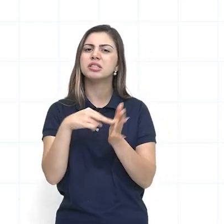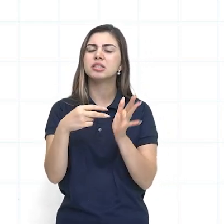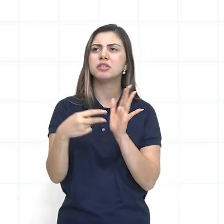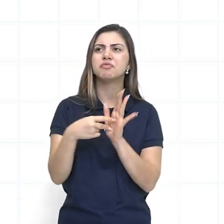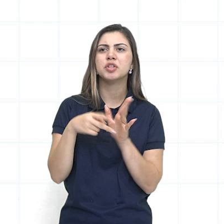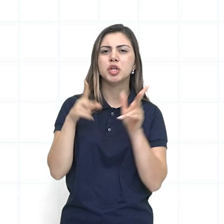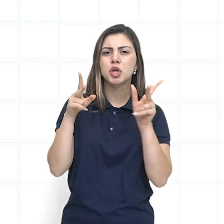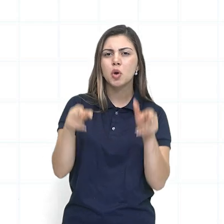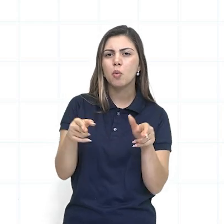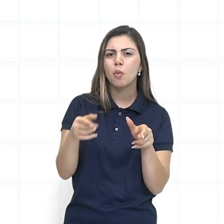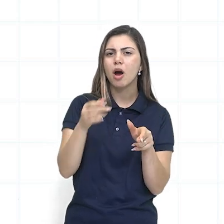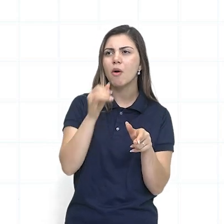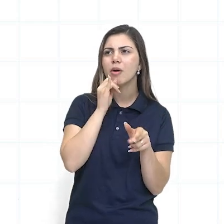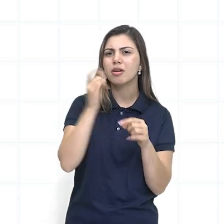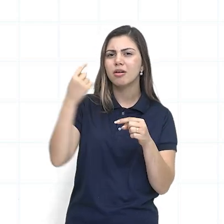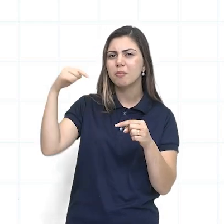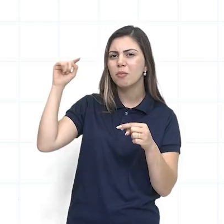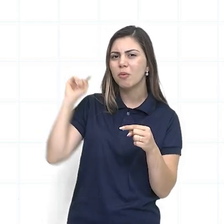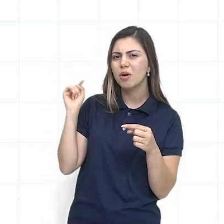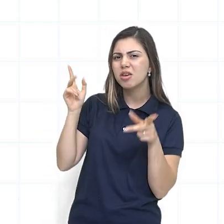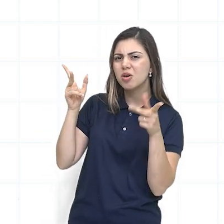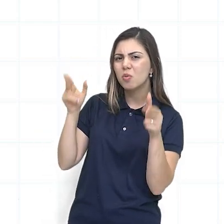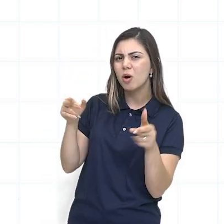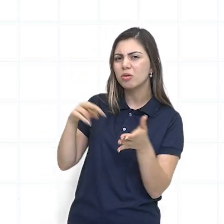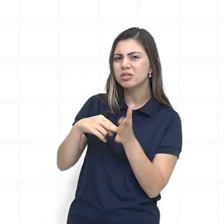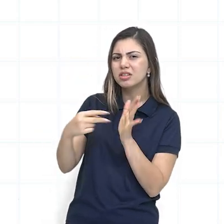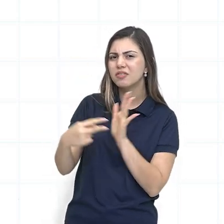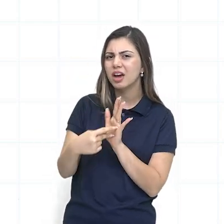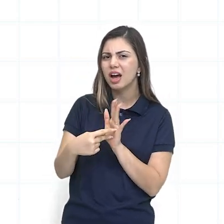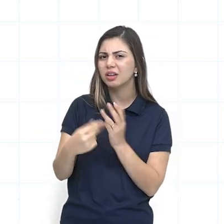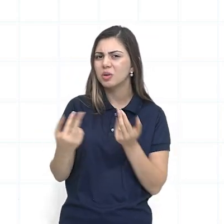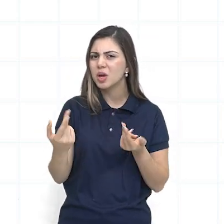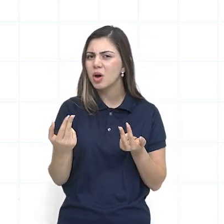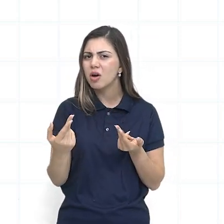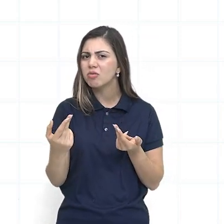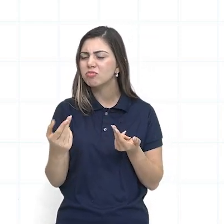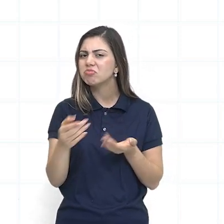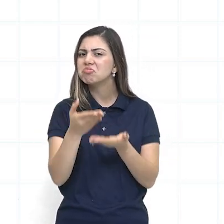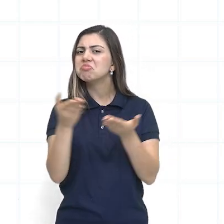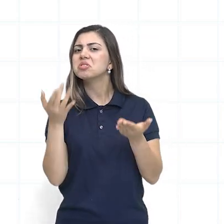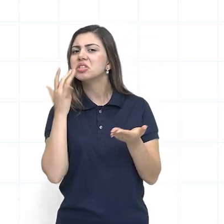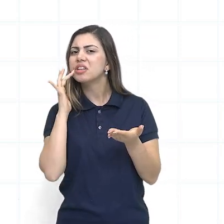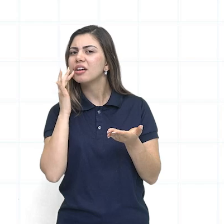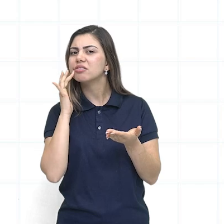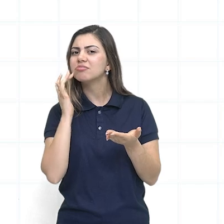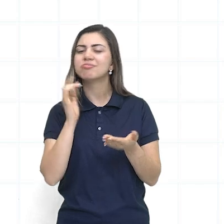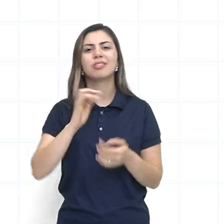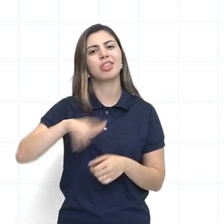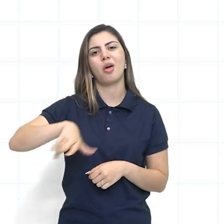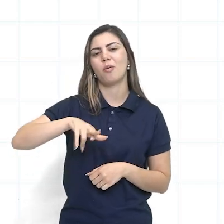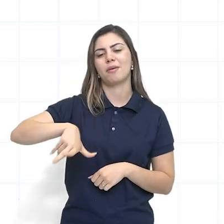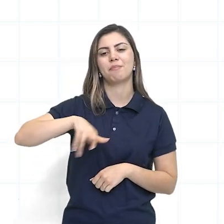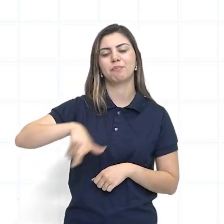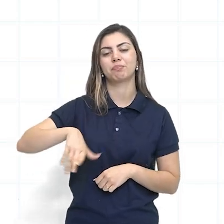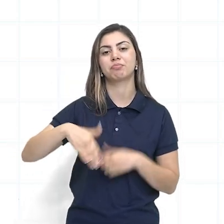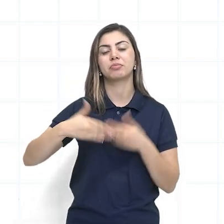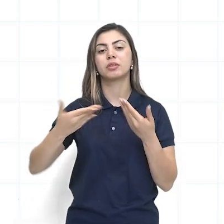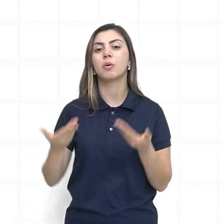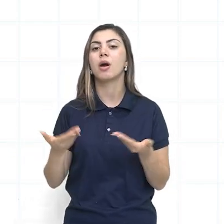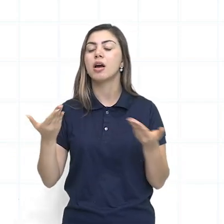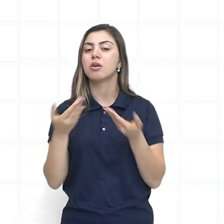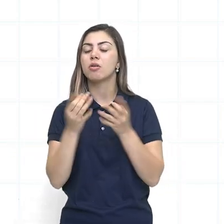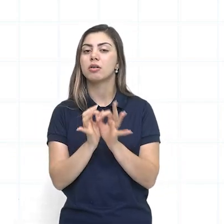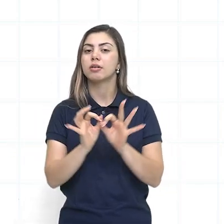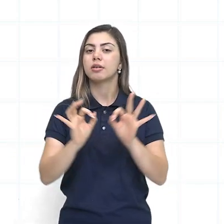mesma coisa no outro contexto, no contexto que nós acabamos de ver? Não, dentro desse